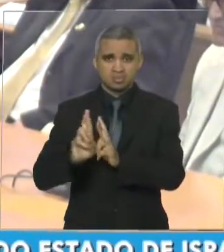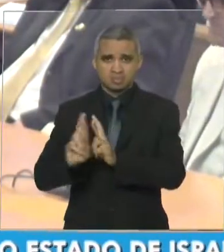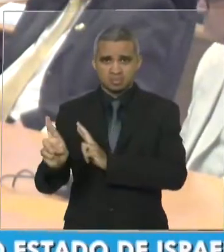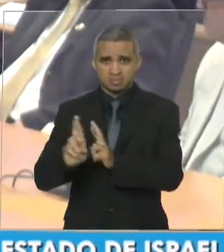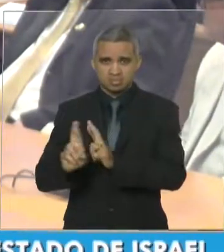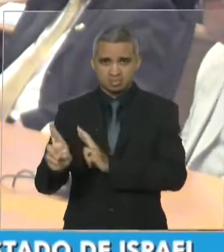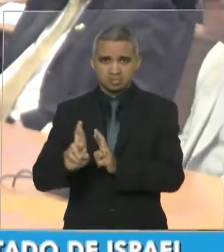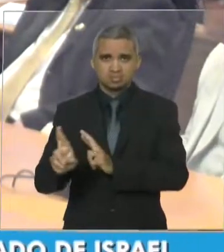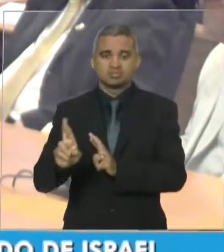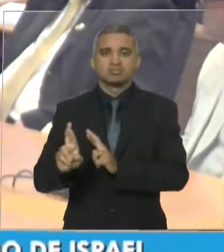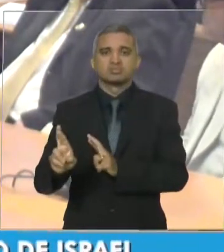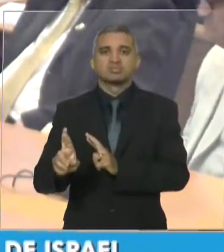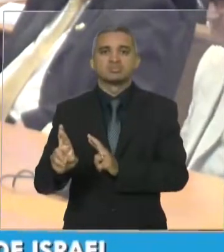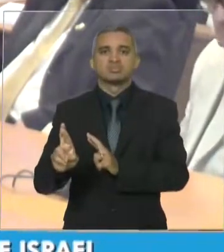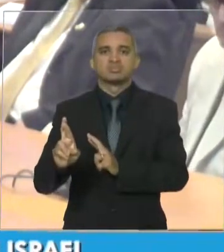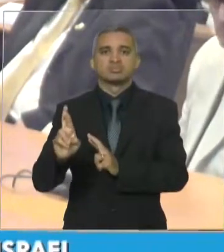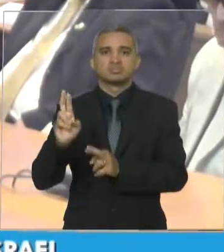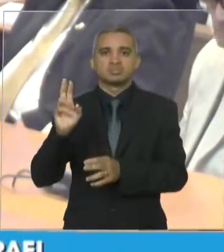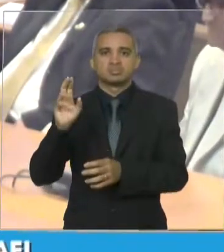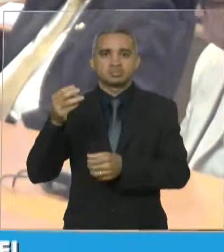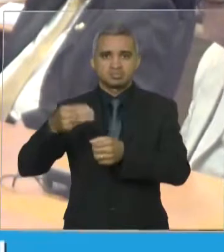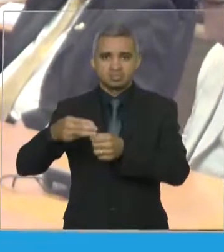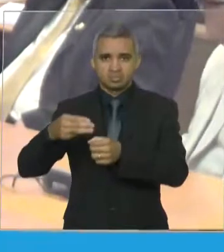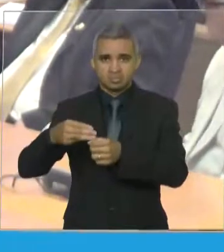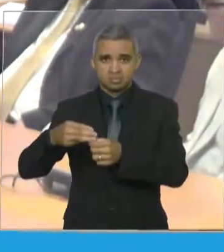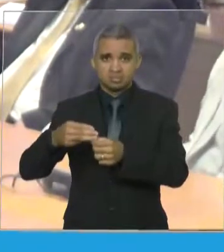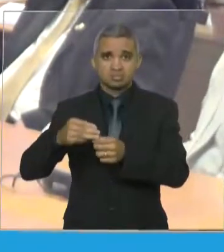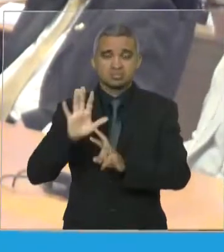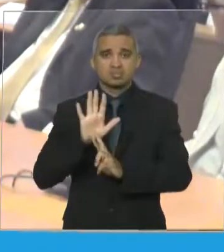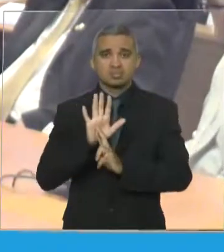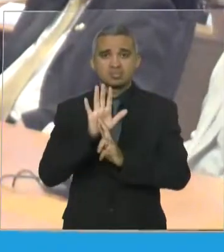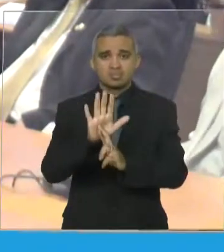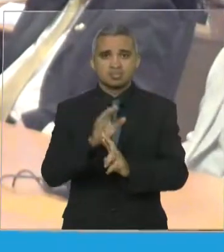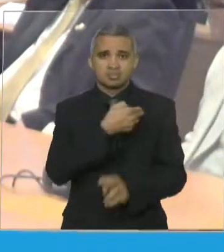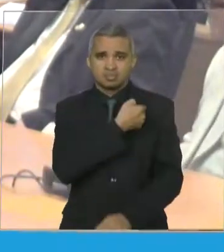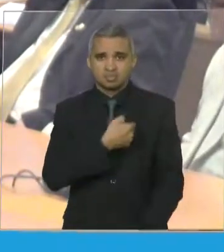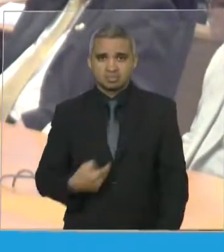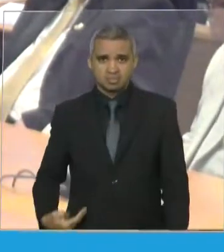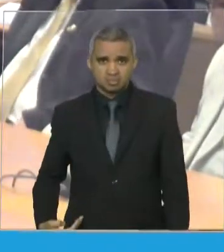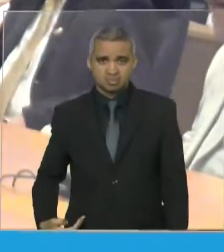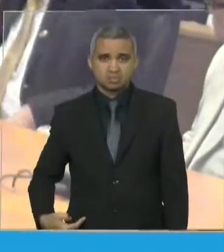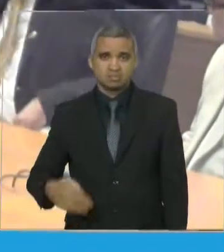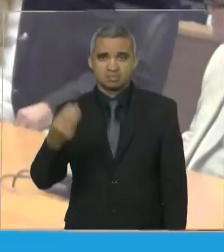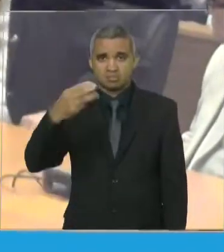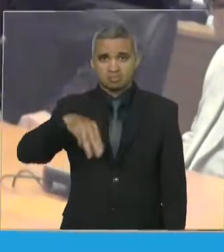Porto, neste ato, representando o excelentíssimo senhor governador do Estado do Maranhão, Flávio Dino.